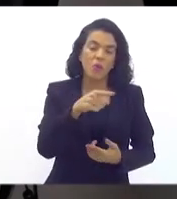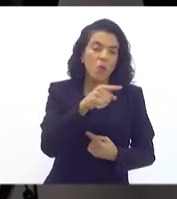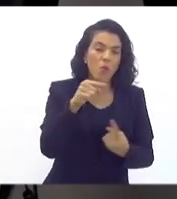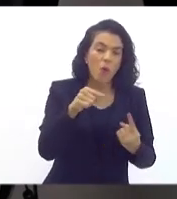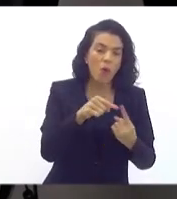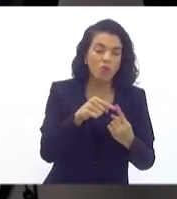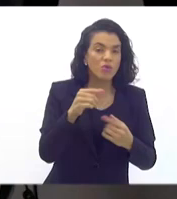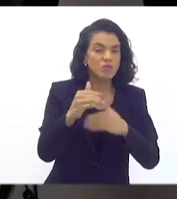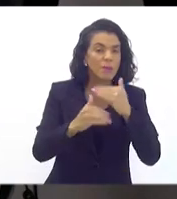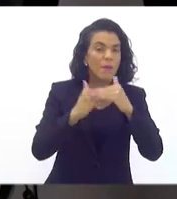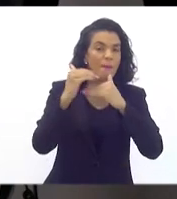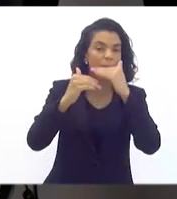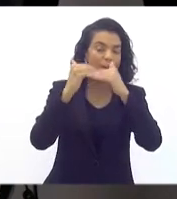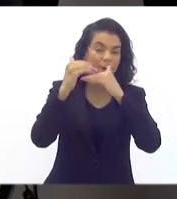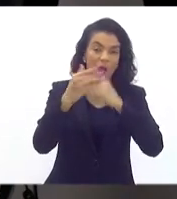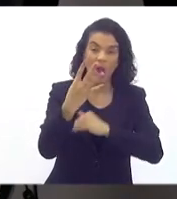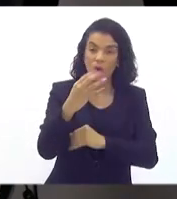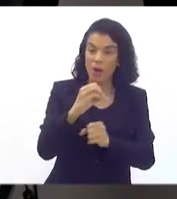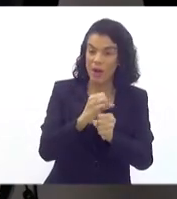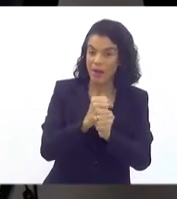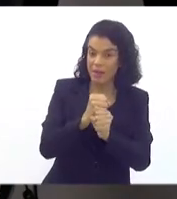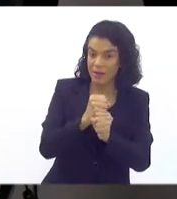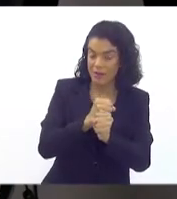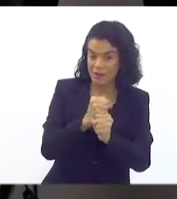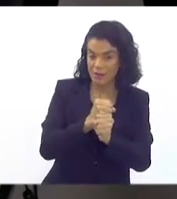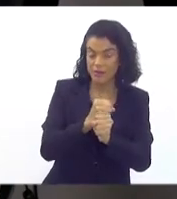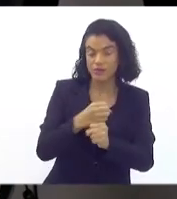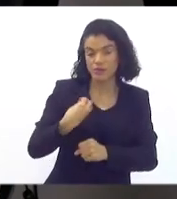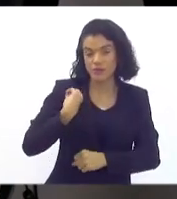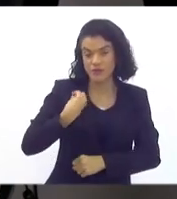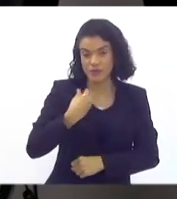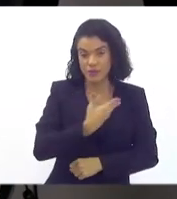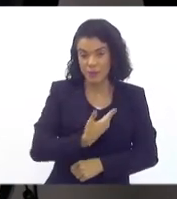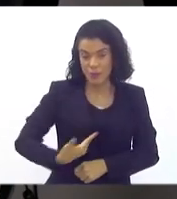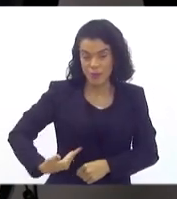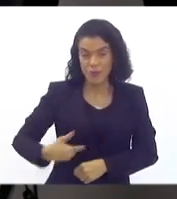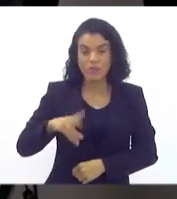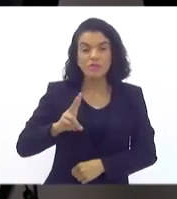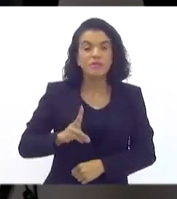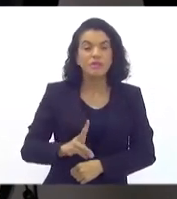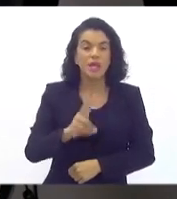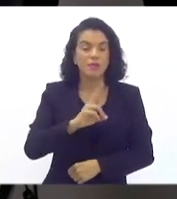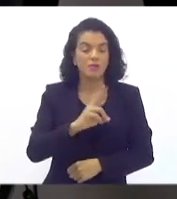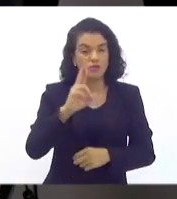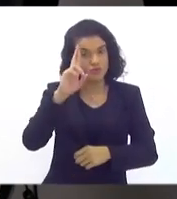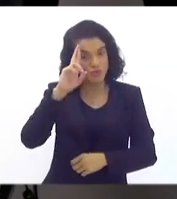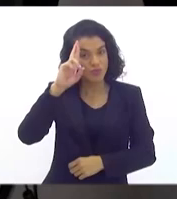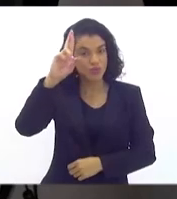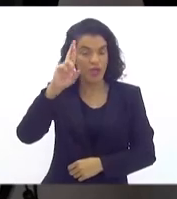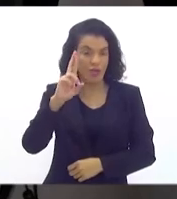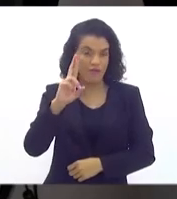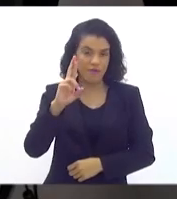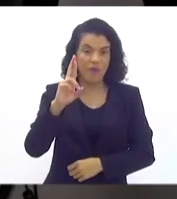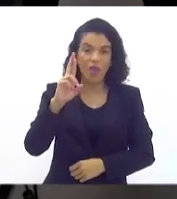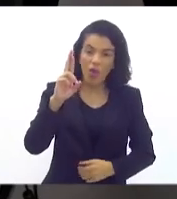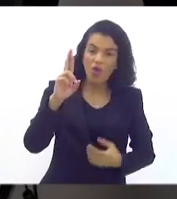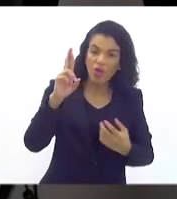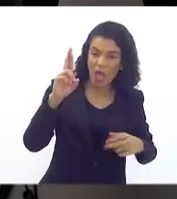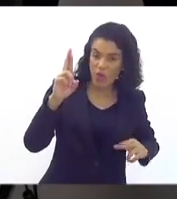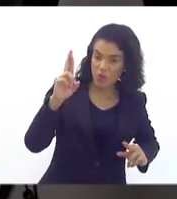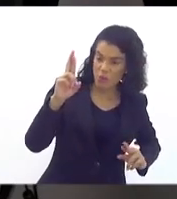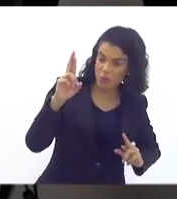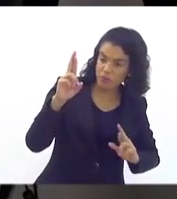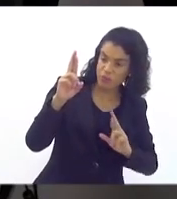lugar que eu cheguei eu tenho 40 anos de vida pública todo lugar que eu cheguei sempre quis ter o chefe que sempre quis atingir como é